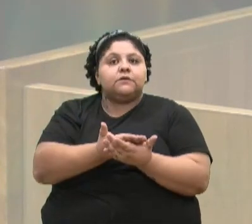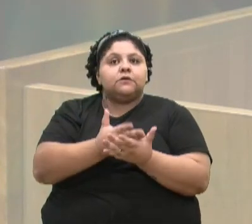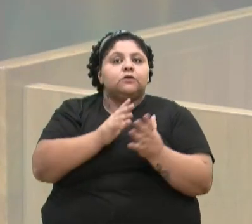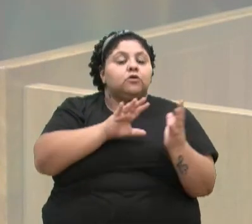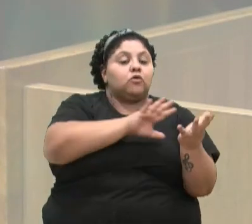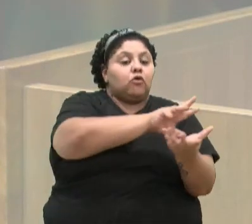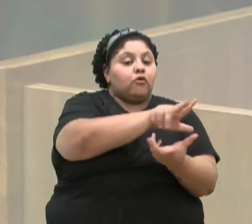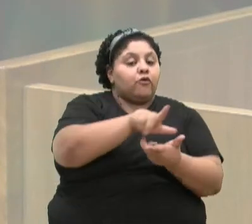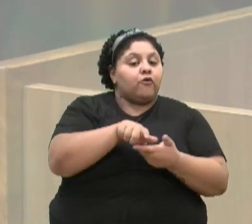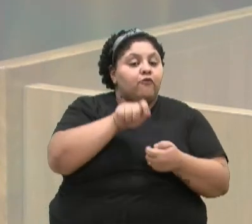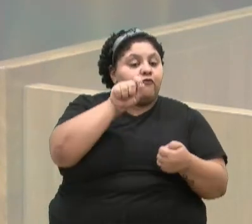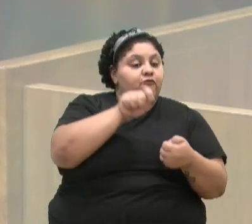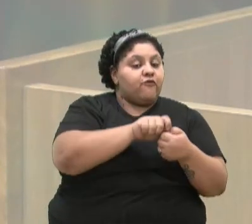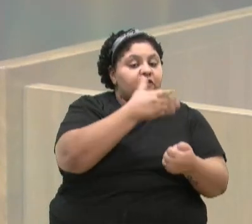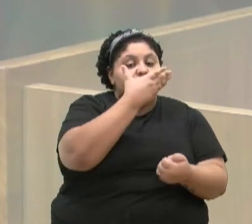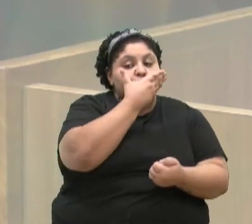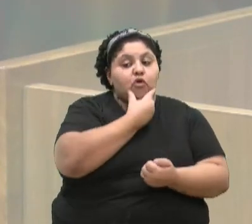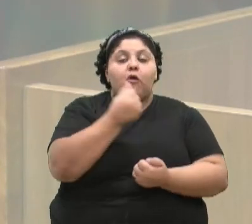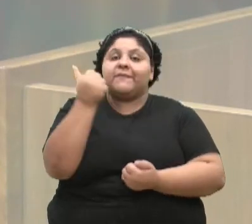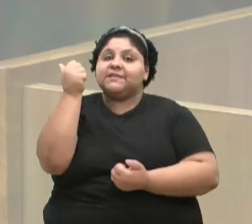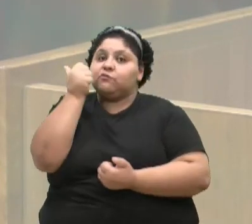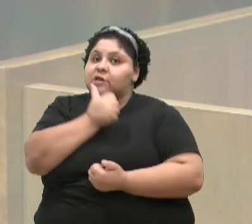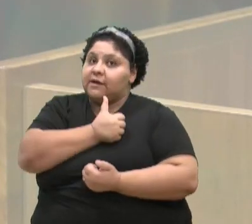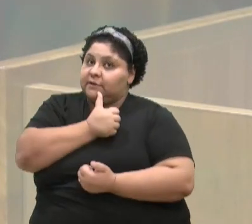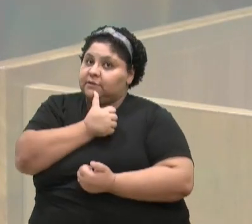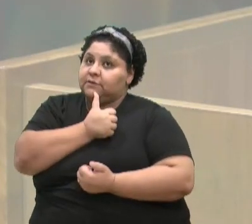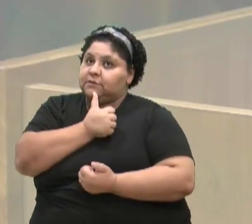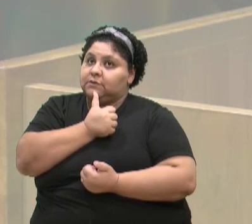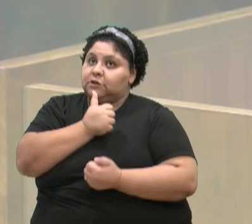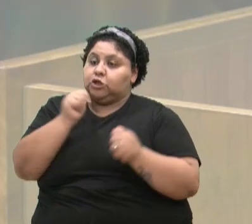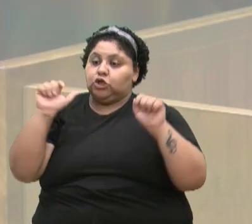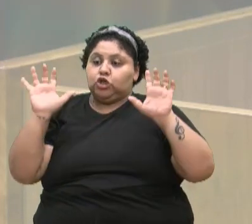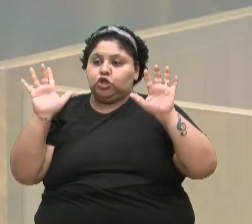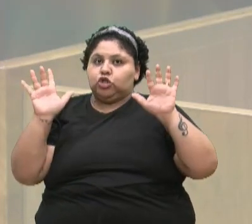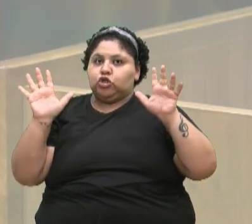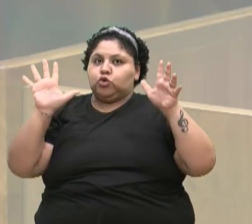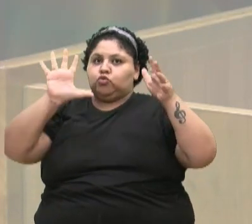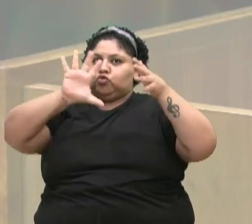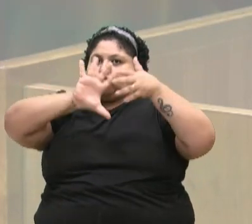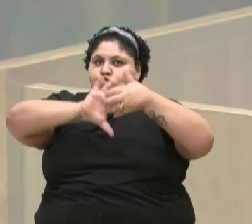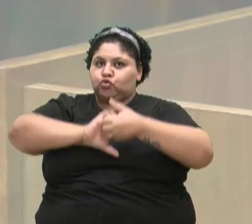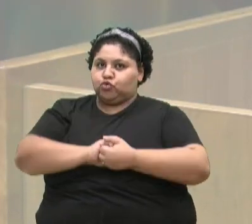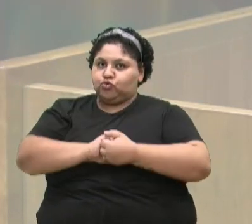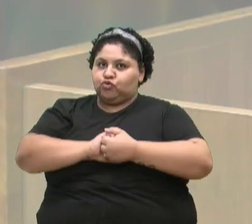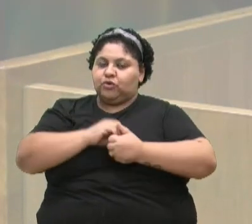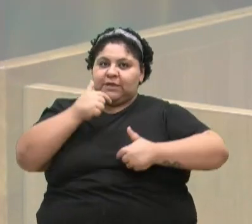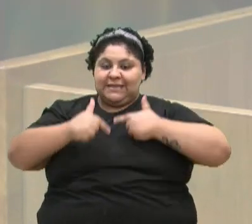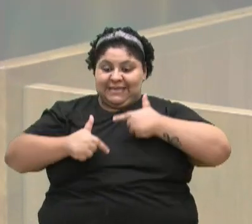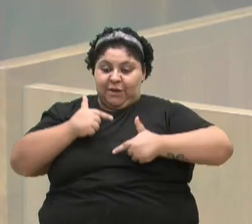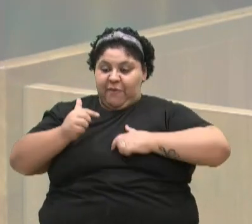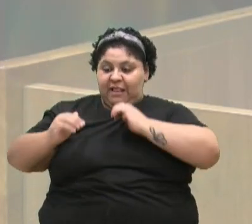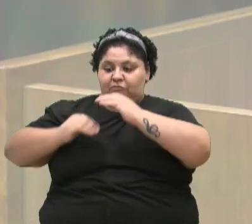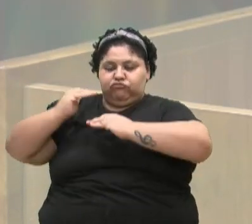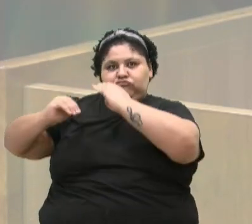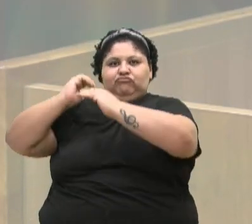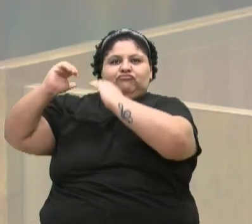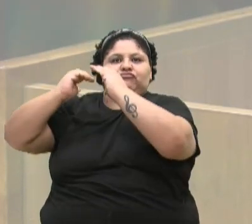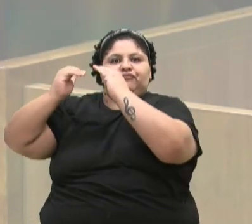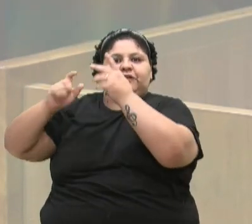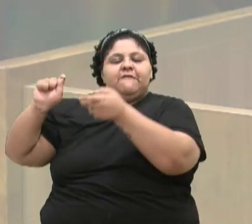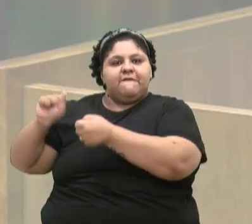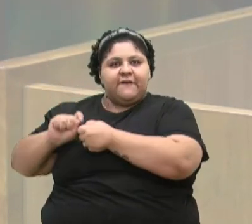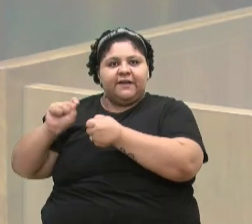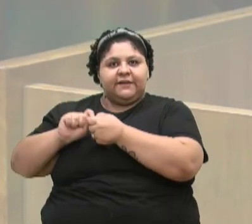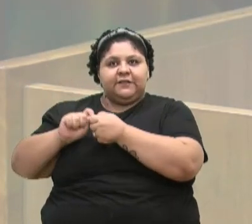que o mundo feito por homens e mulheres, de mãos dadas, trabalhando para o progresso, é que fará com